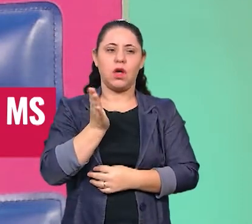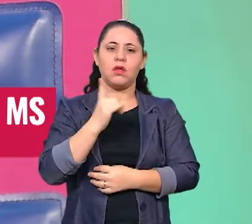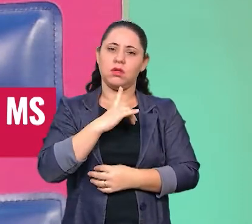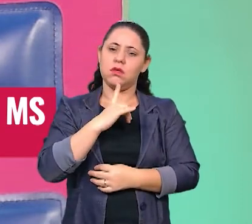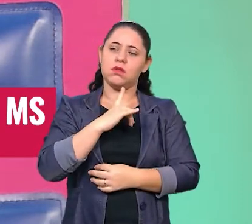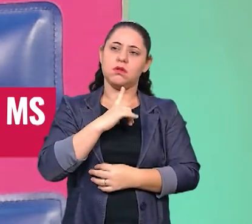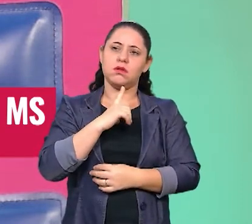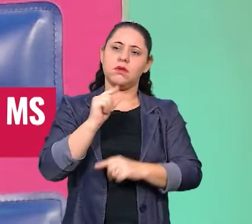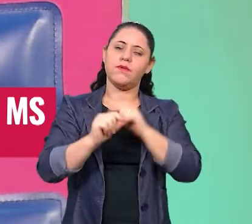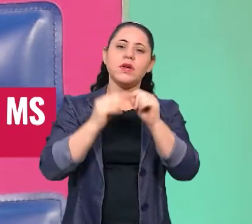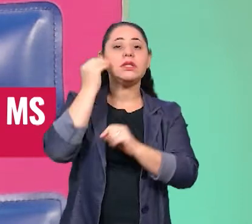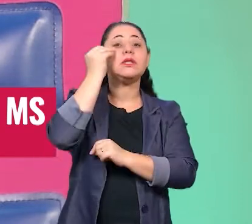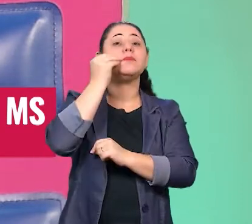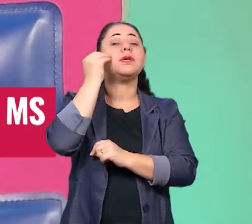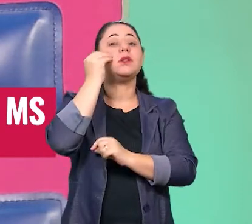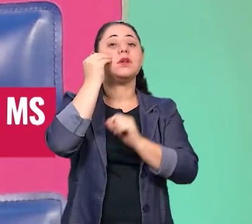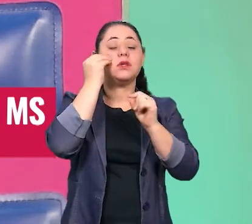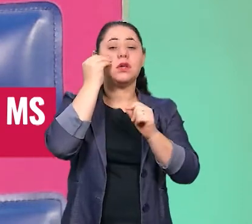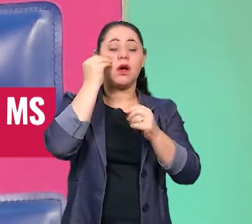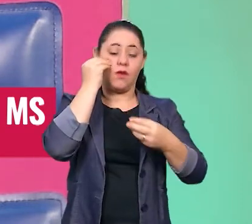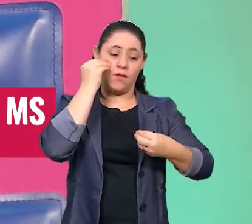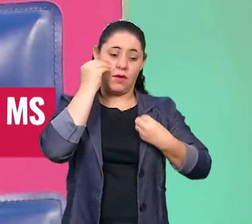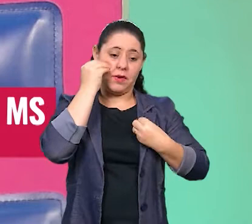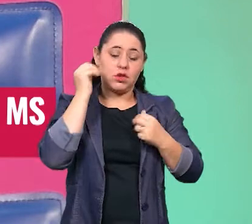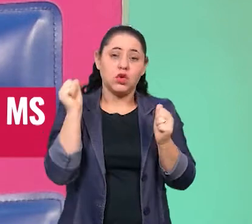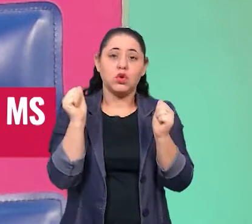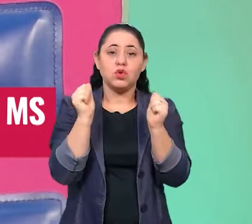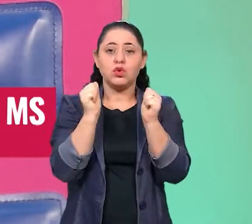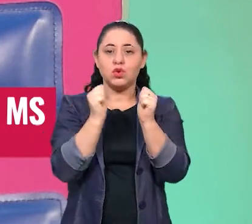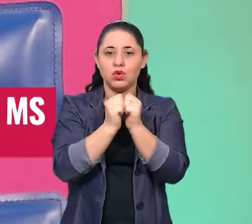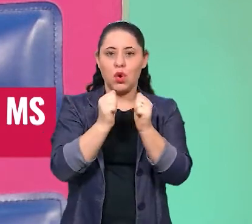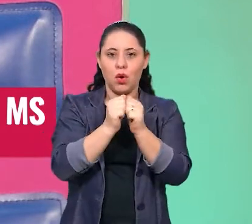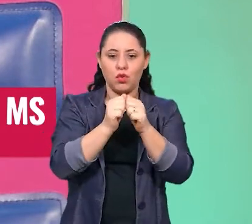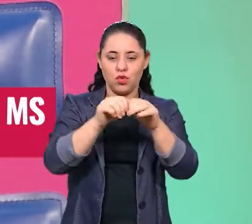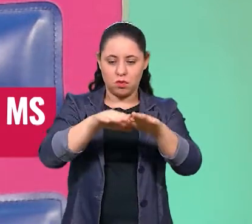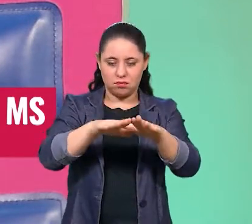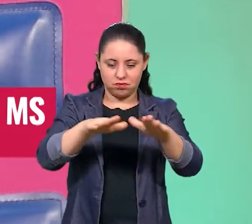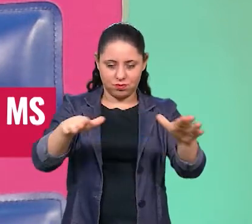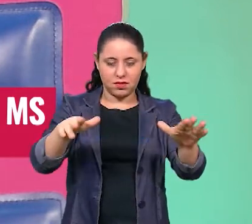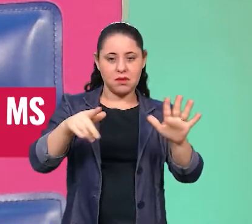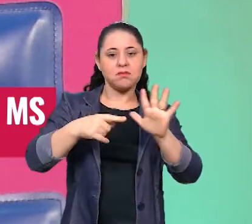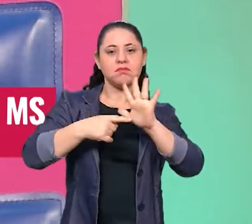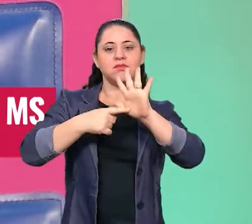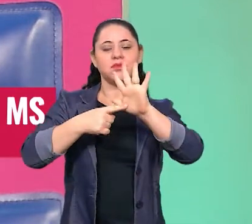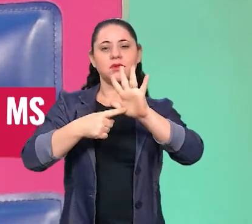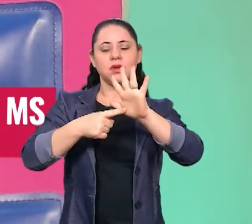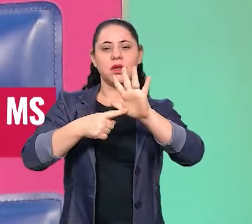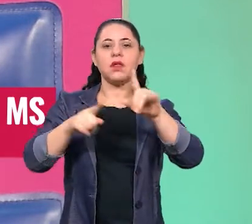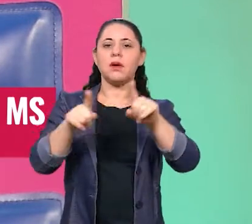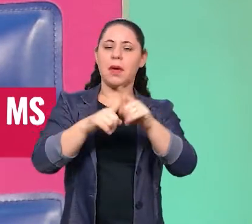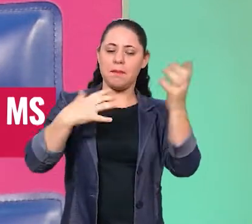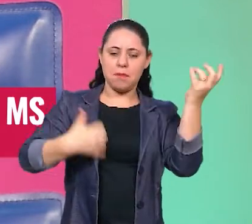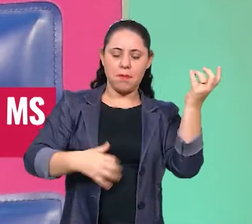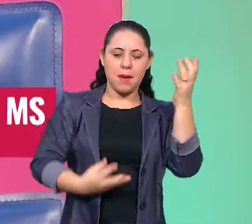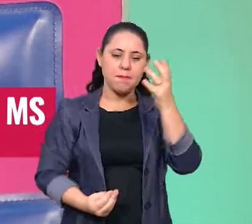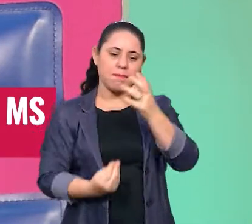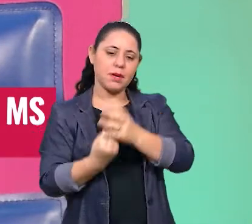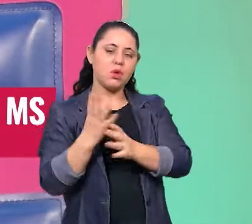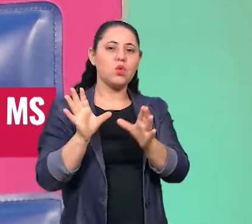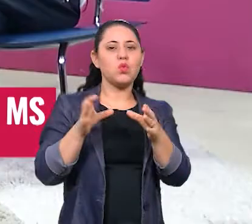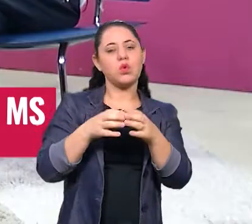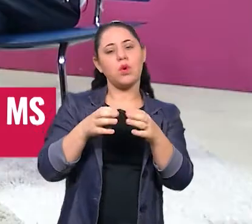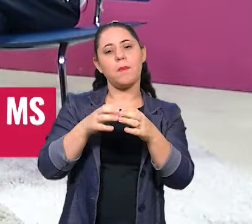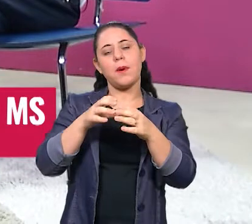assim, tivemos a experiência de vivenciar com eles estarem no palco e bandas que foram